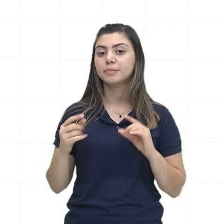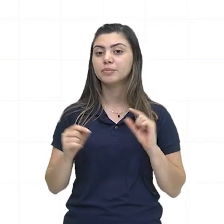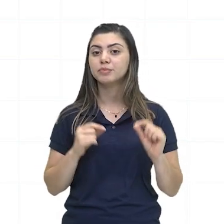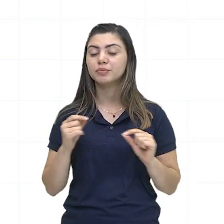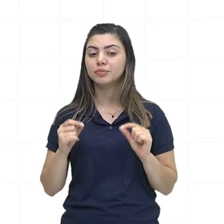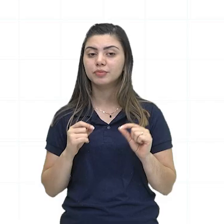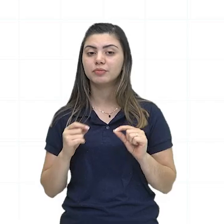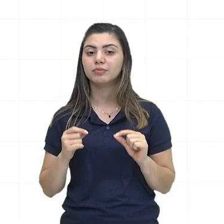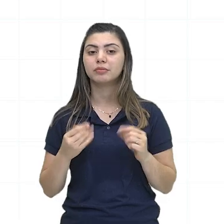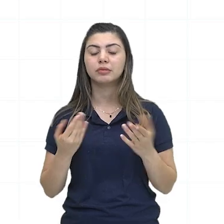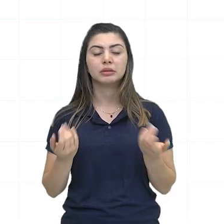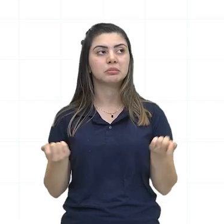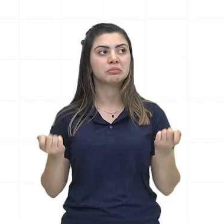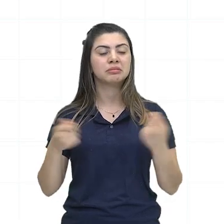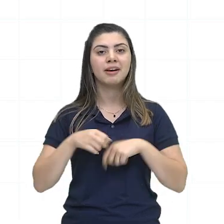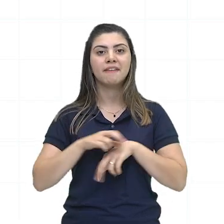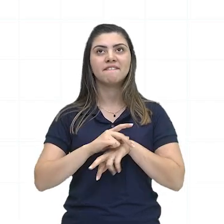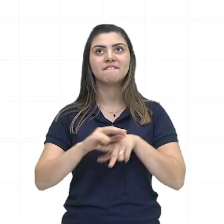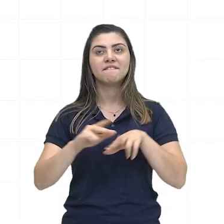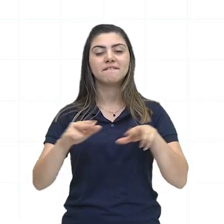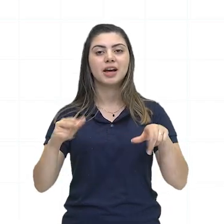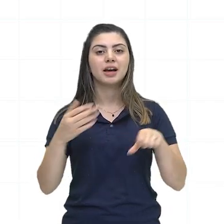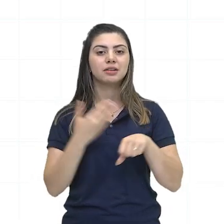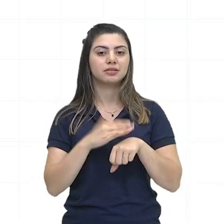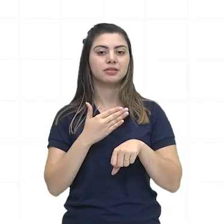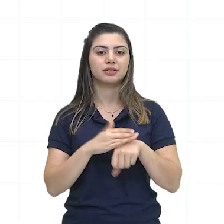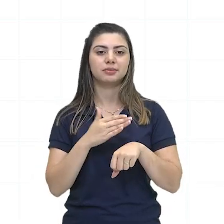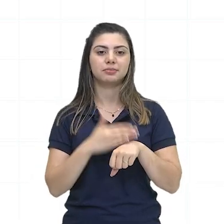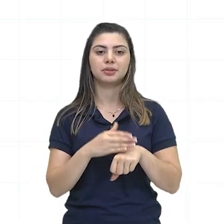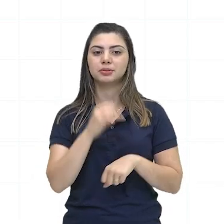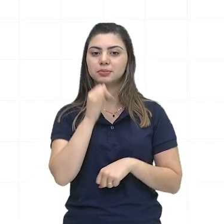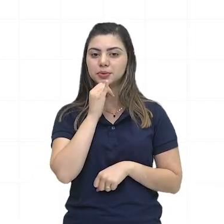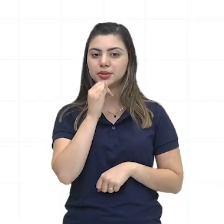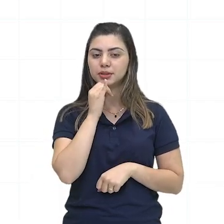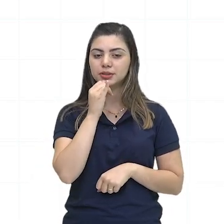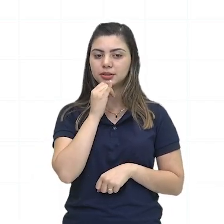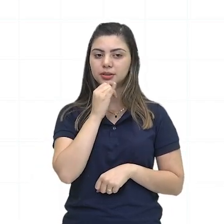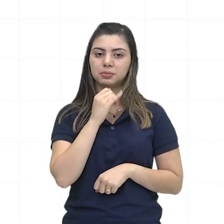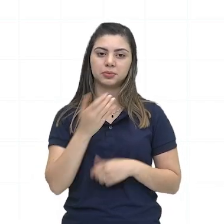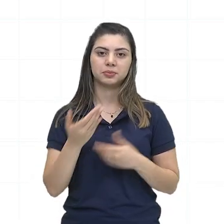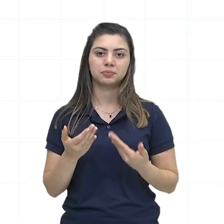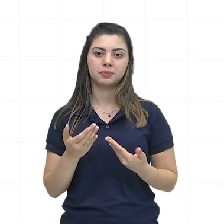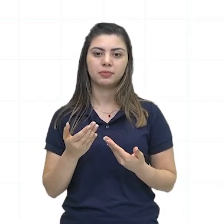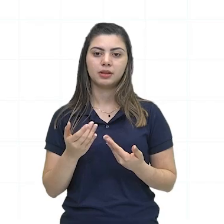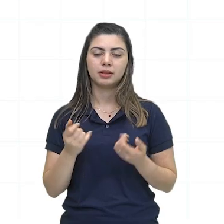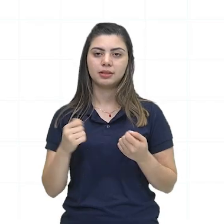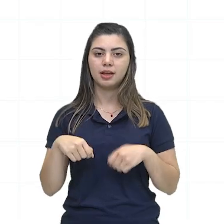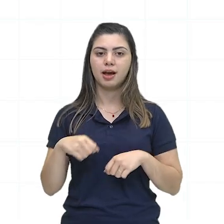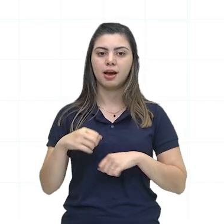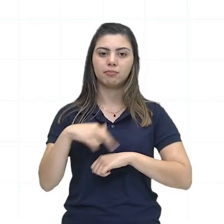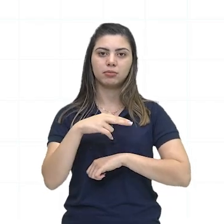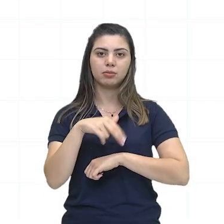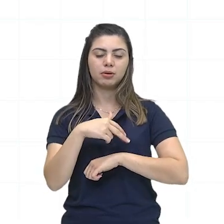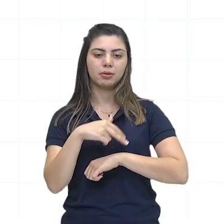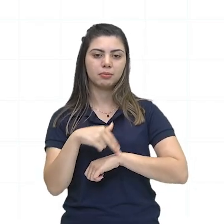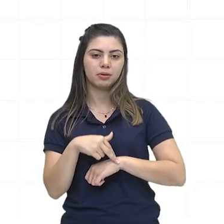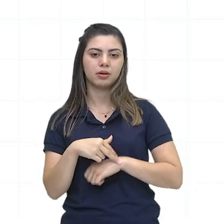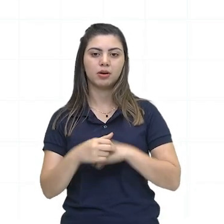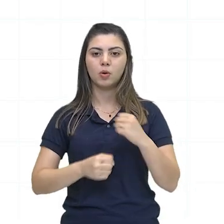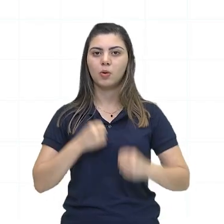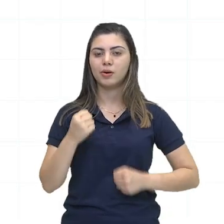a variedade de exercícios, como exercícios aeróbicos, né, como